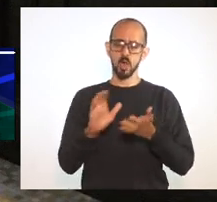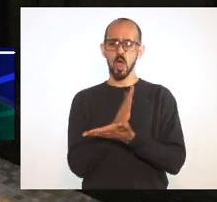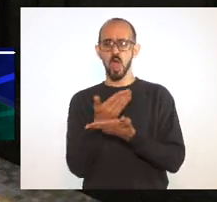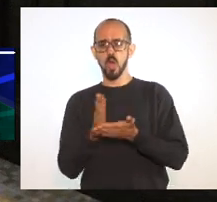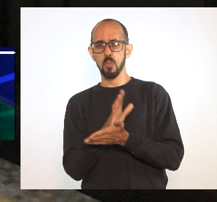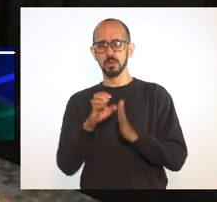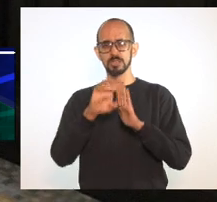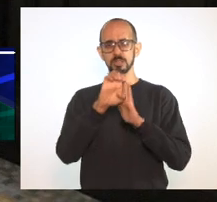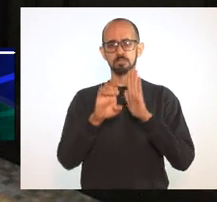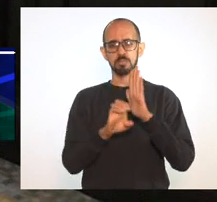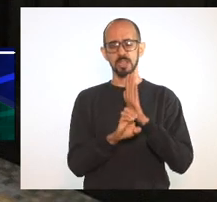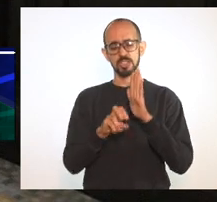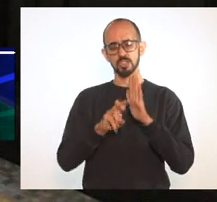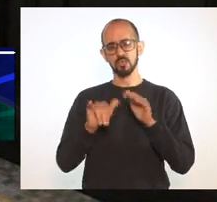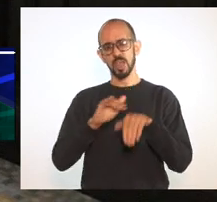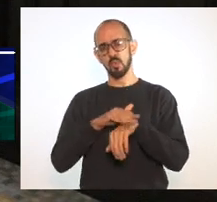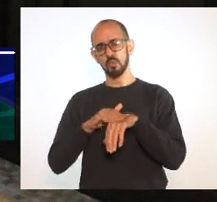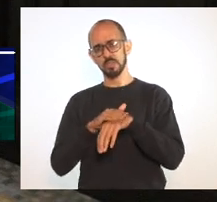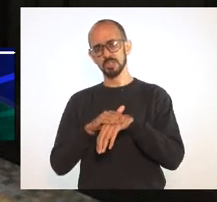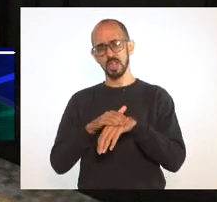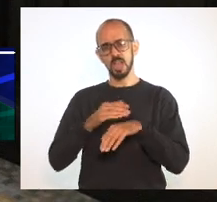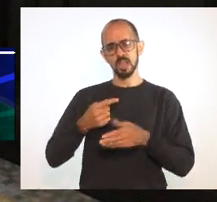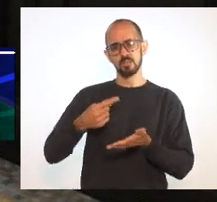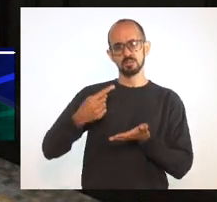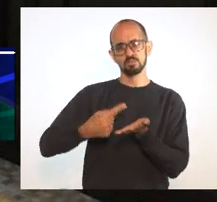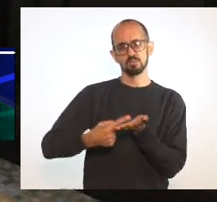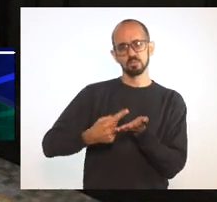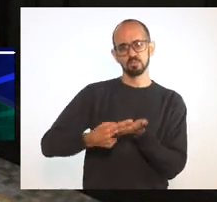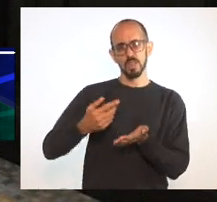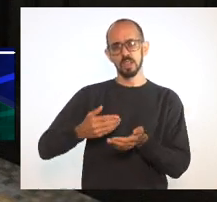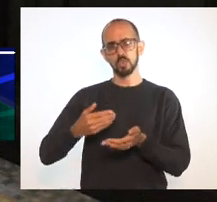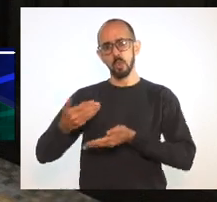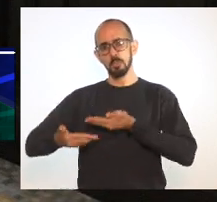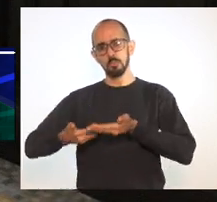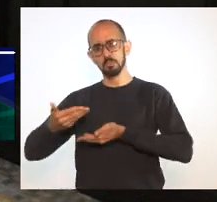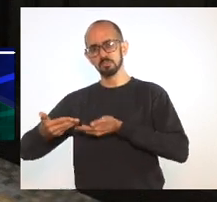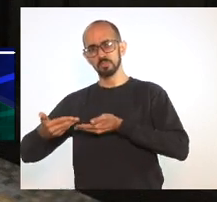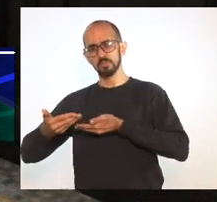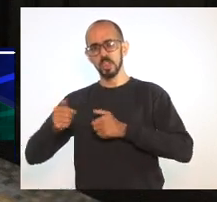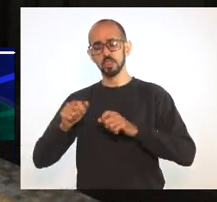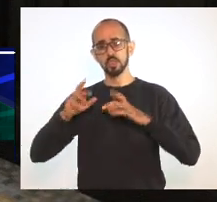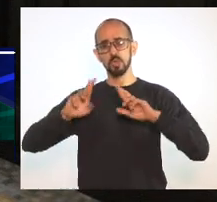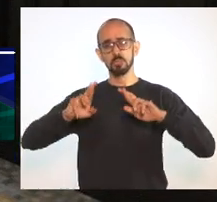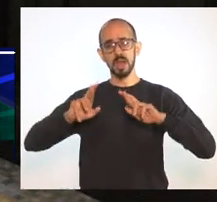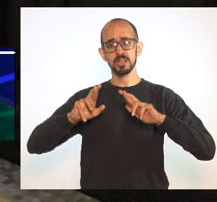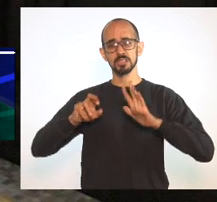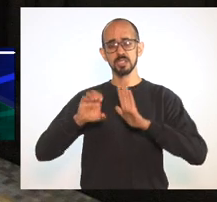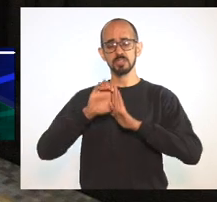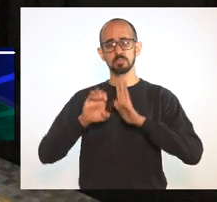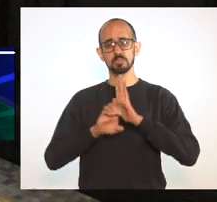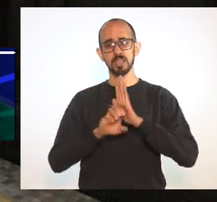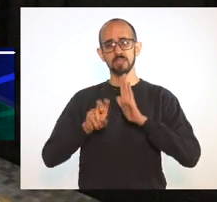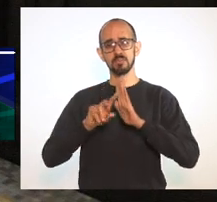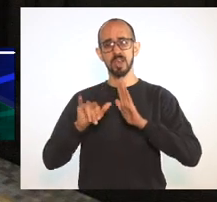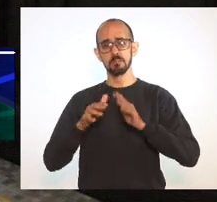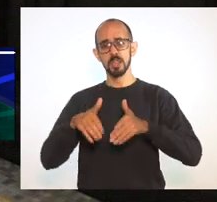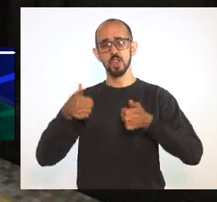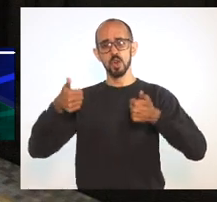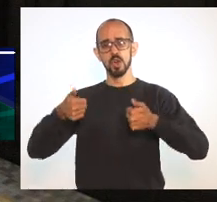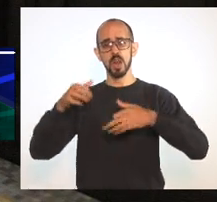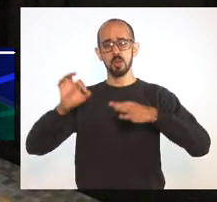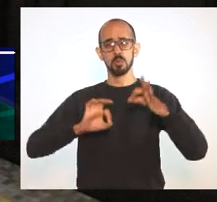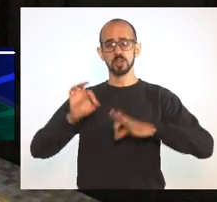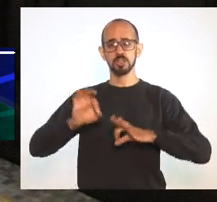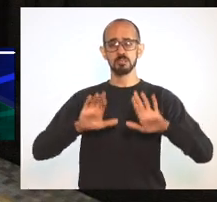com os autores das emendas. Espero que sejam emendas que contribuam para a melhoria e qualificação desse projeto, mas